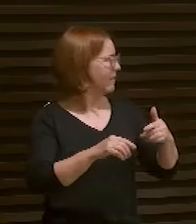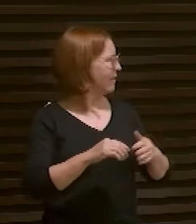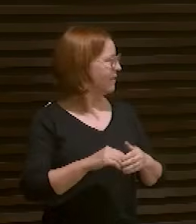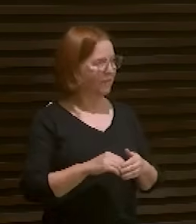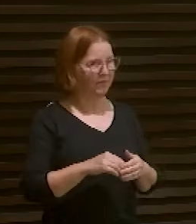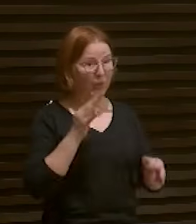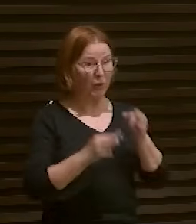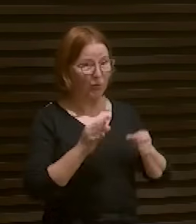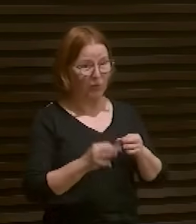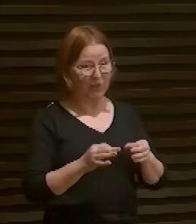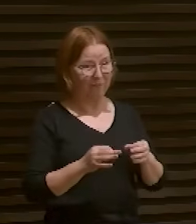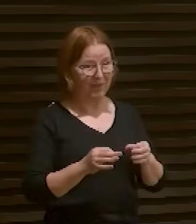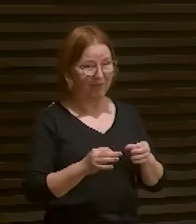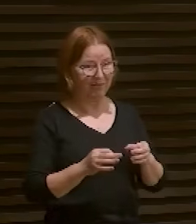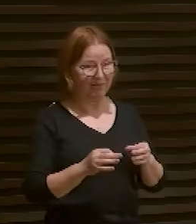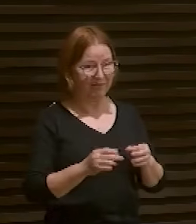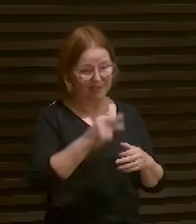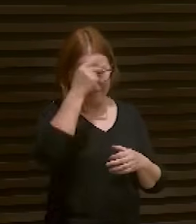é o julgamento do afogado o nome.